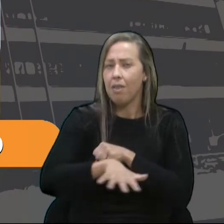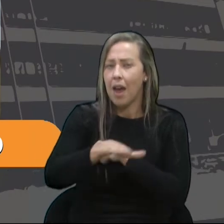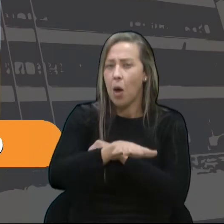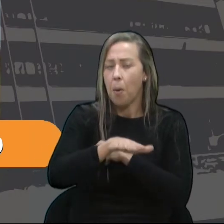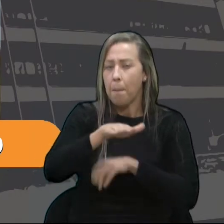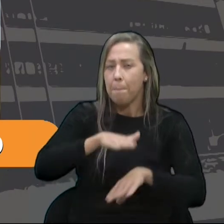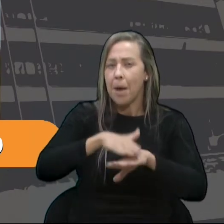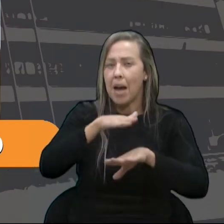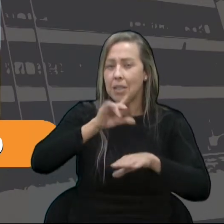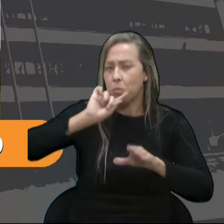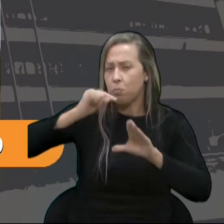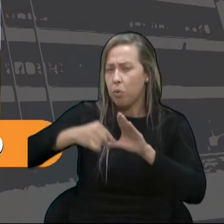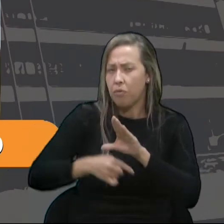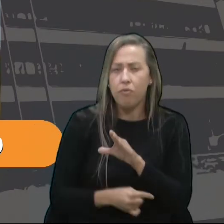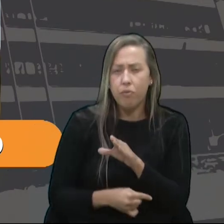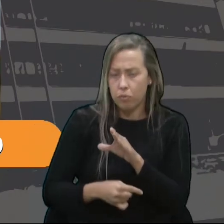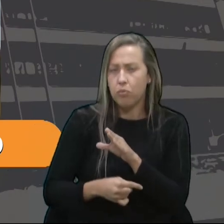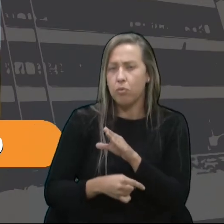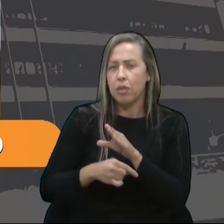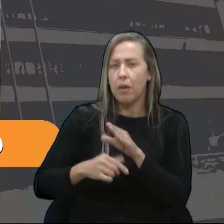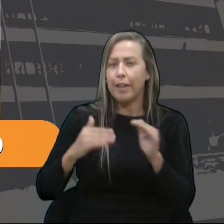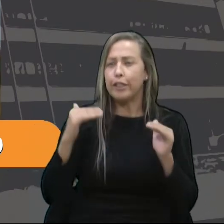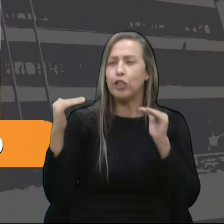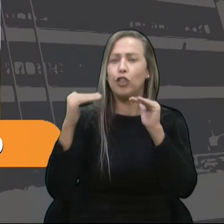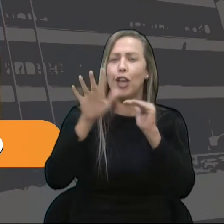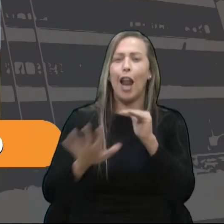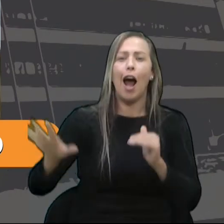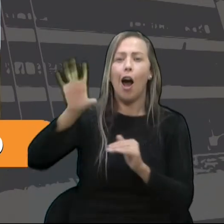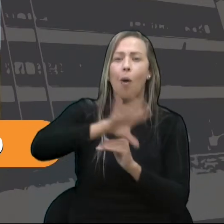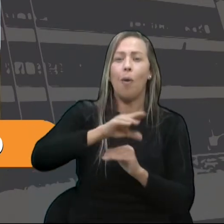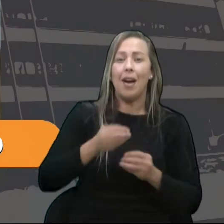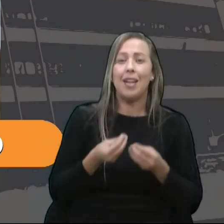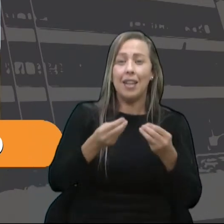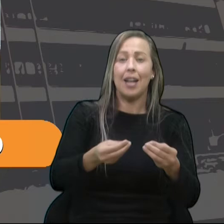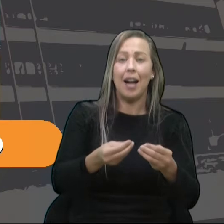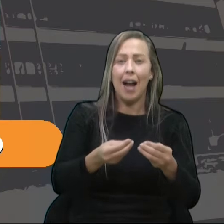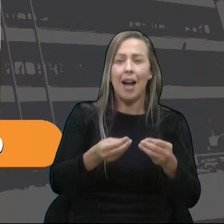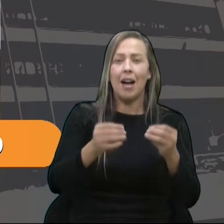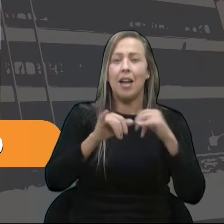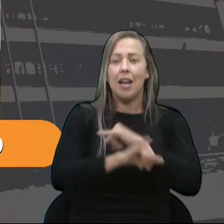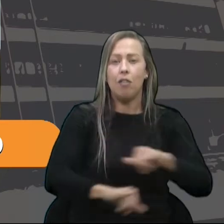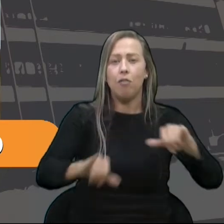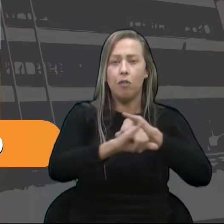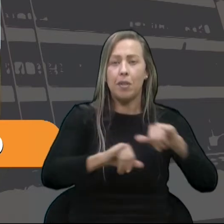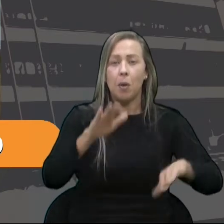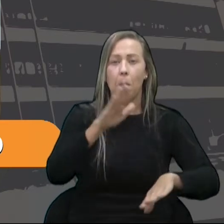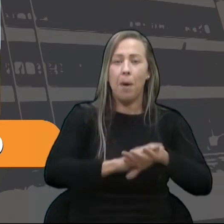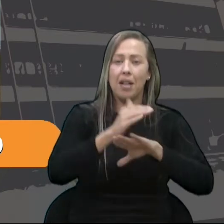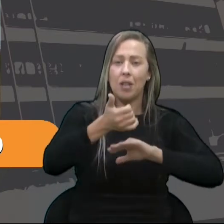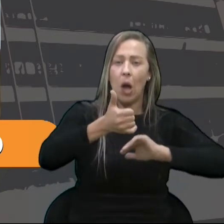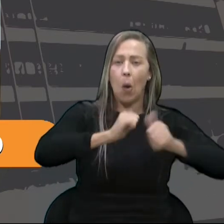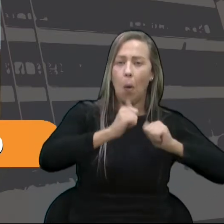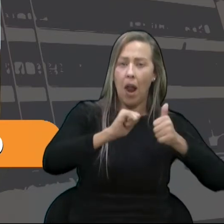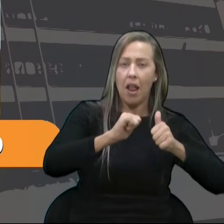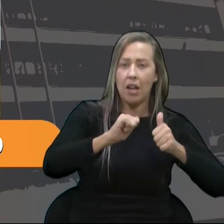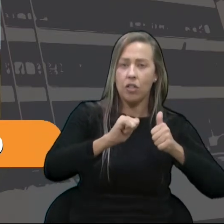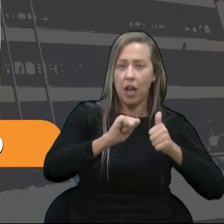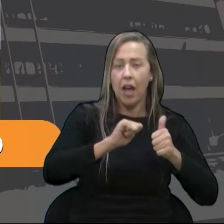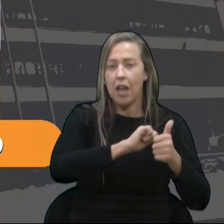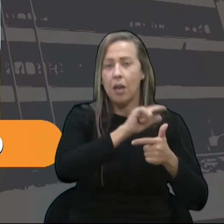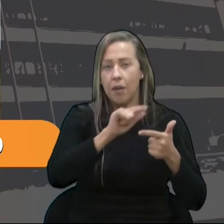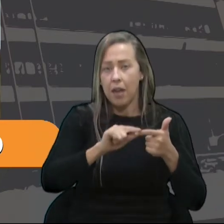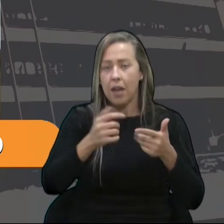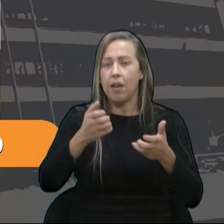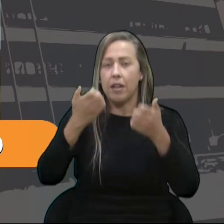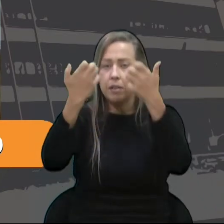generalista, mais aprofundada, para entregar um produto mais qualificado. Essa é uma outra questão que eu gostaria